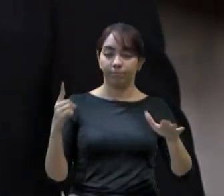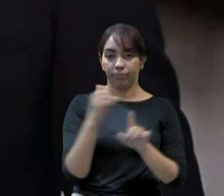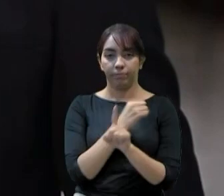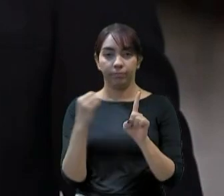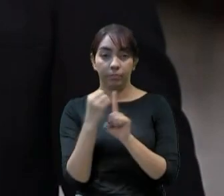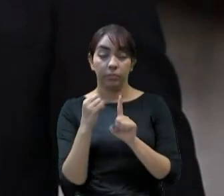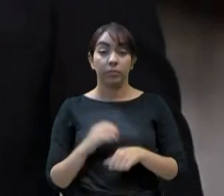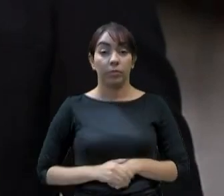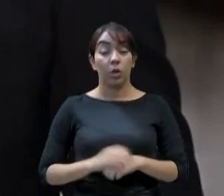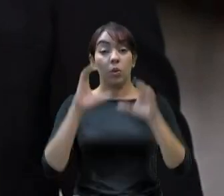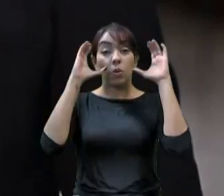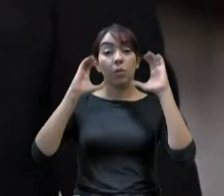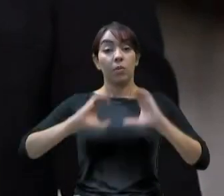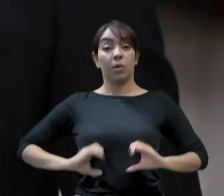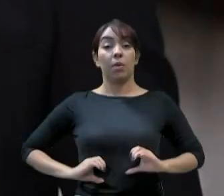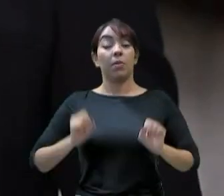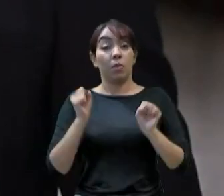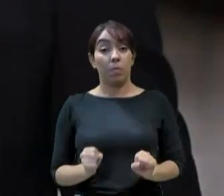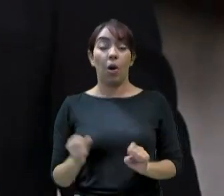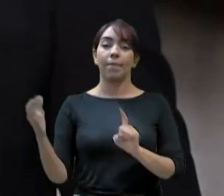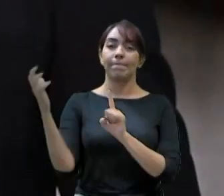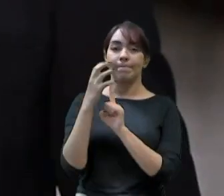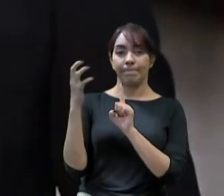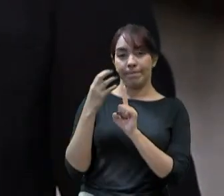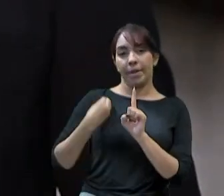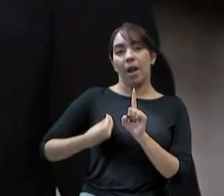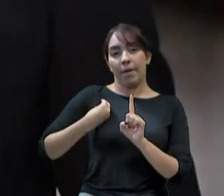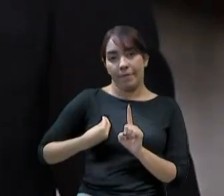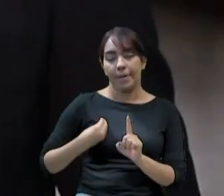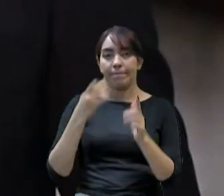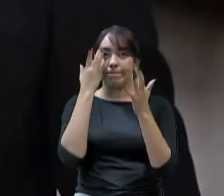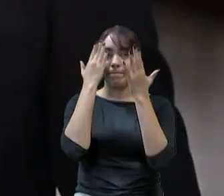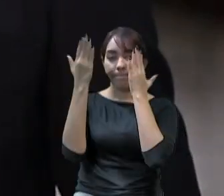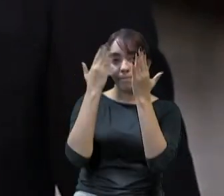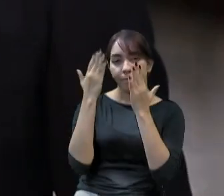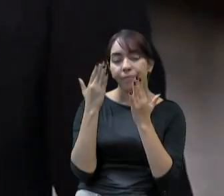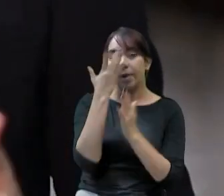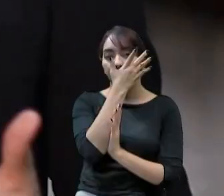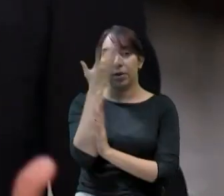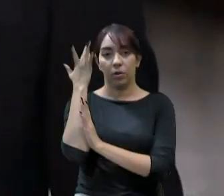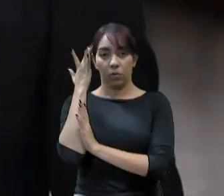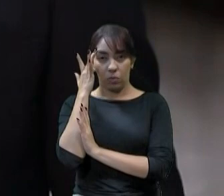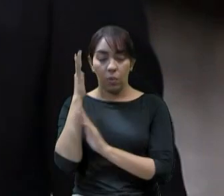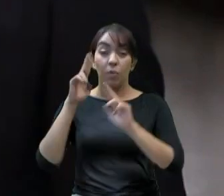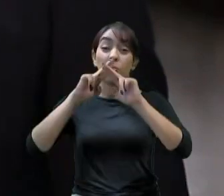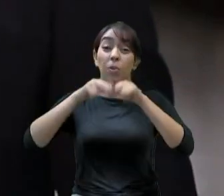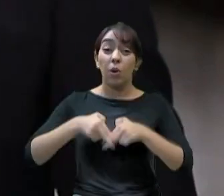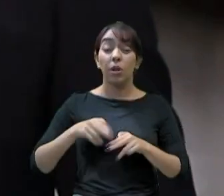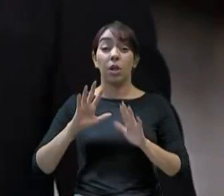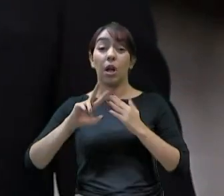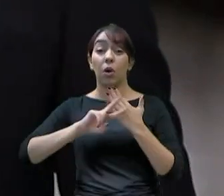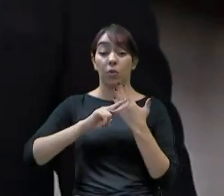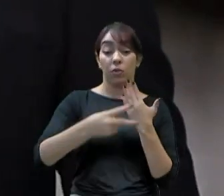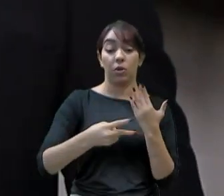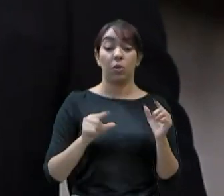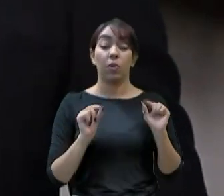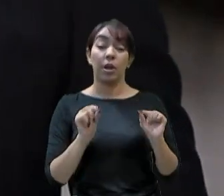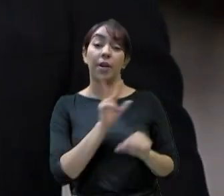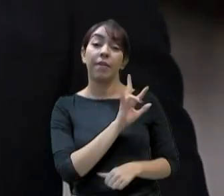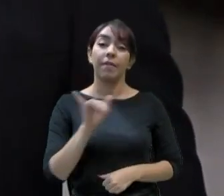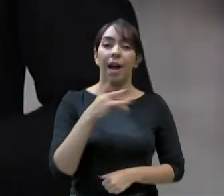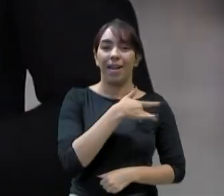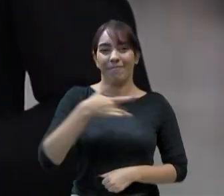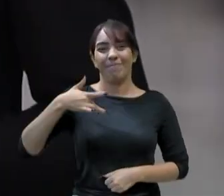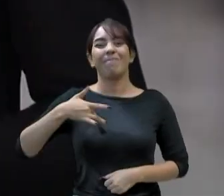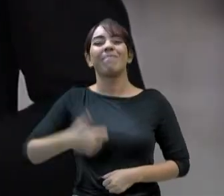de comportamento pode causar impacto significativo na saúde mental e física da vítima, resultando em consequências devastadoras para o bem-estar do